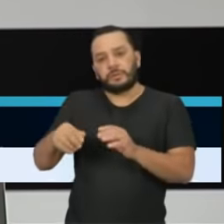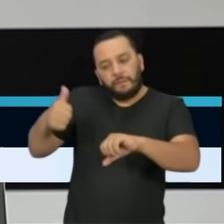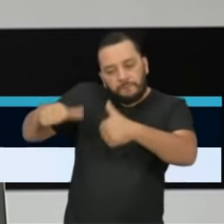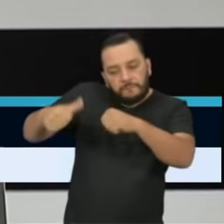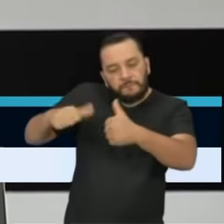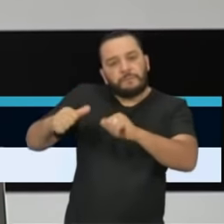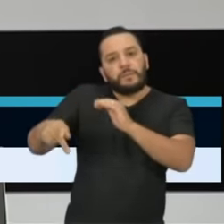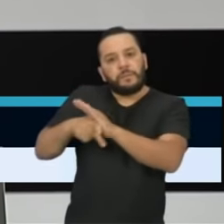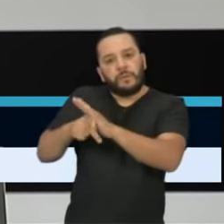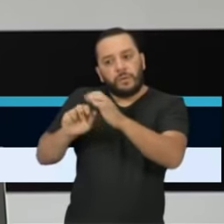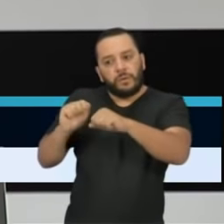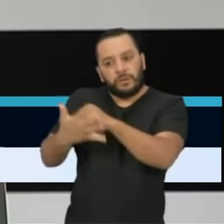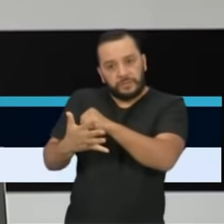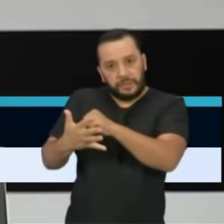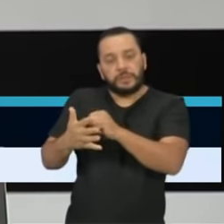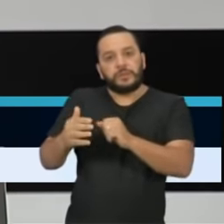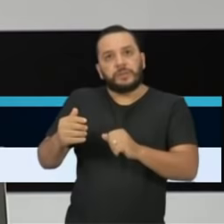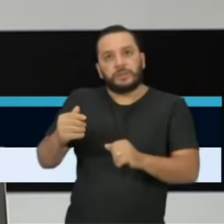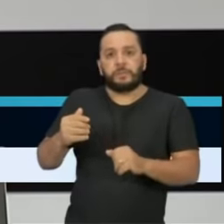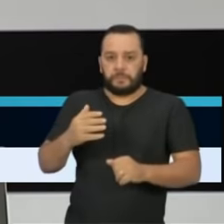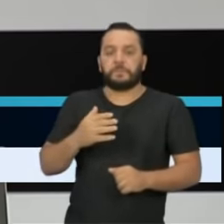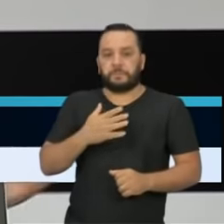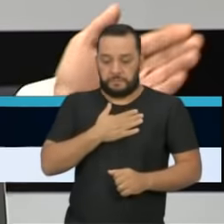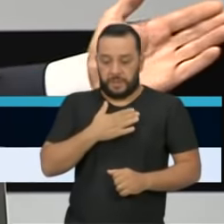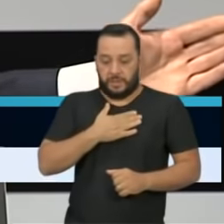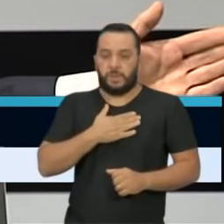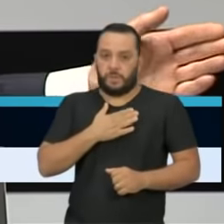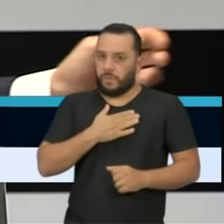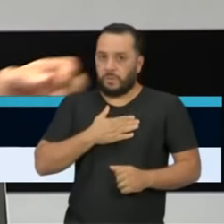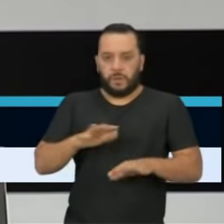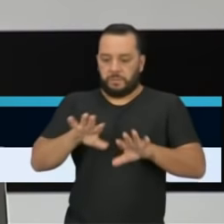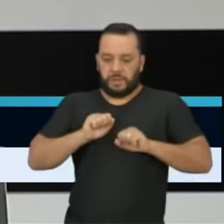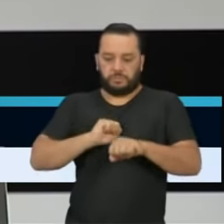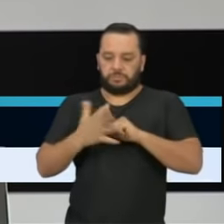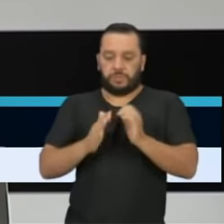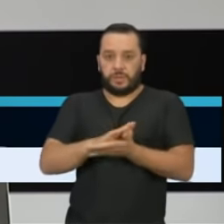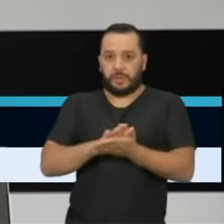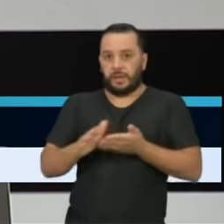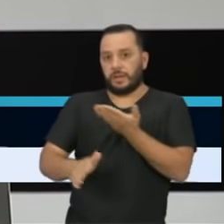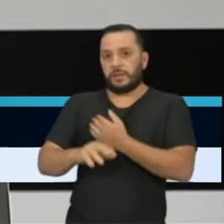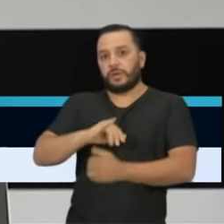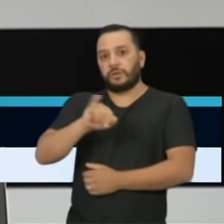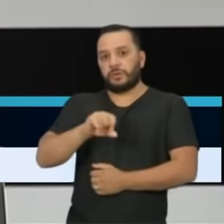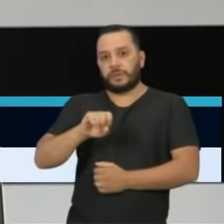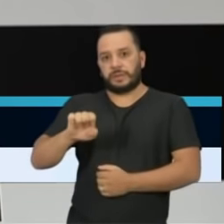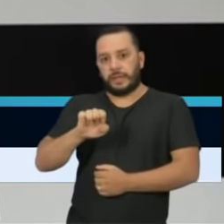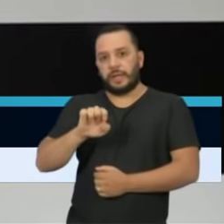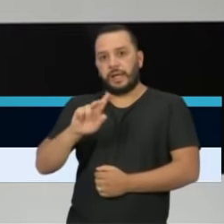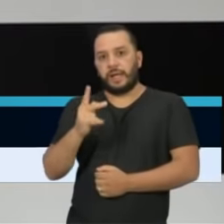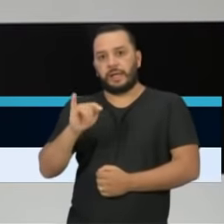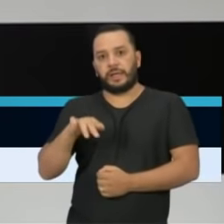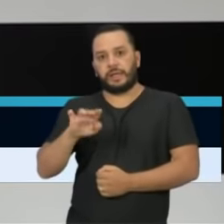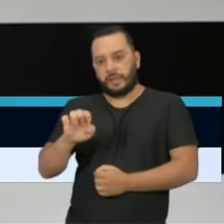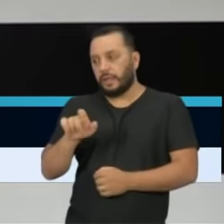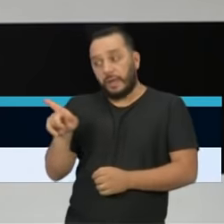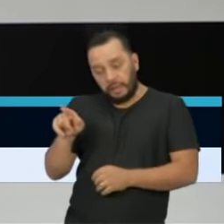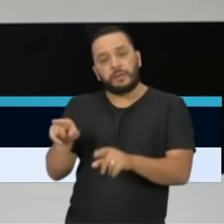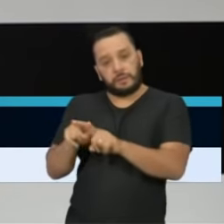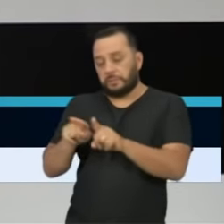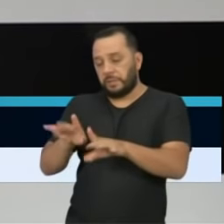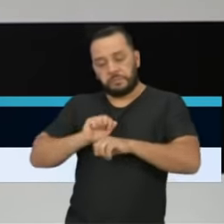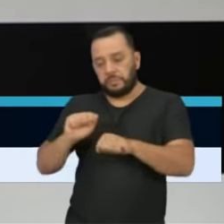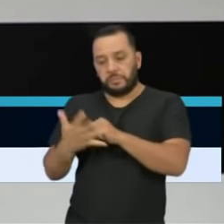coronavírus Covid-19 deu negativo, no meu caso, deu negativo também no caso do Dr. José Henrique Guerra. Não haveria necessidade